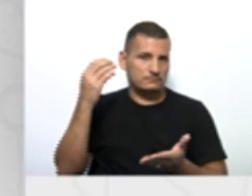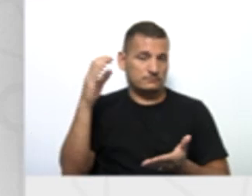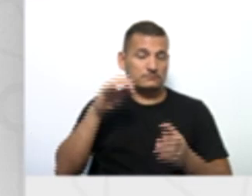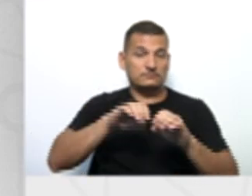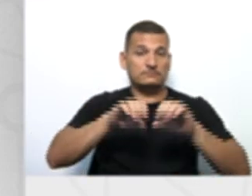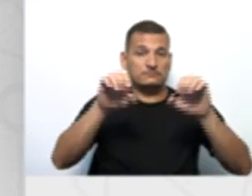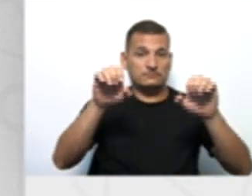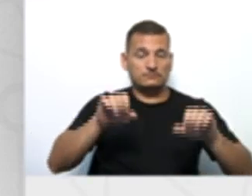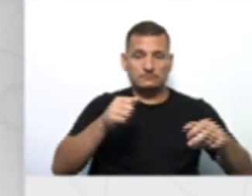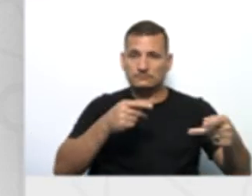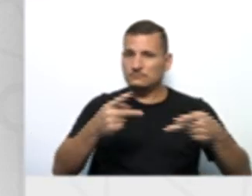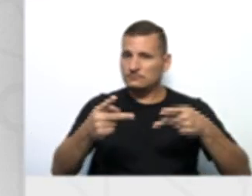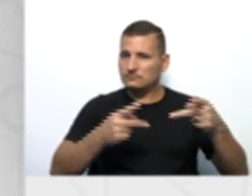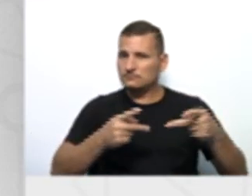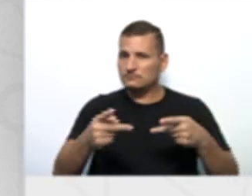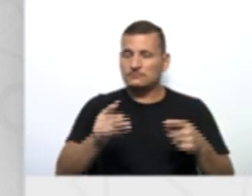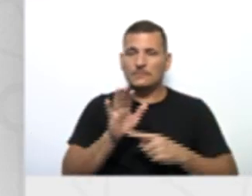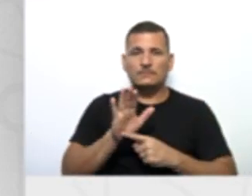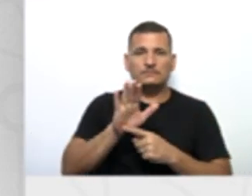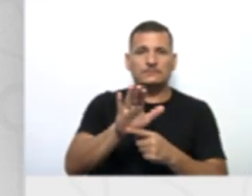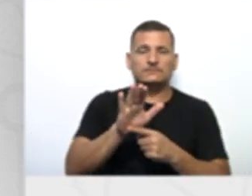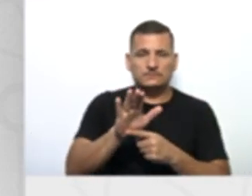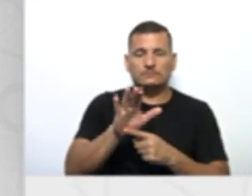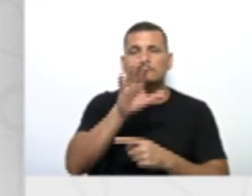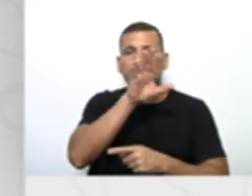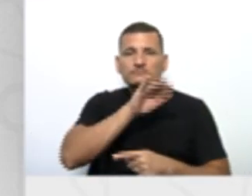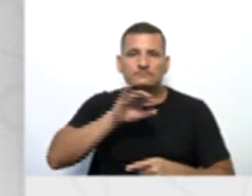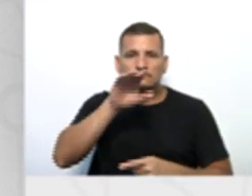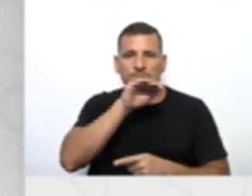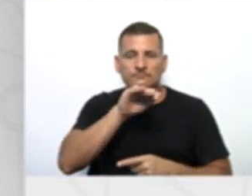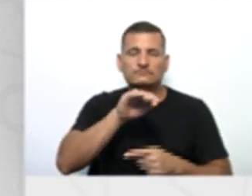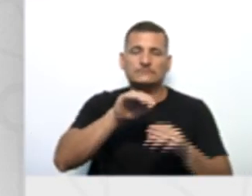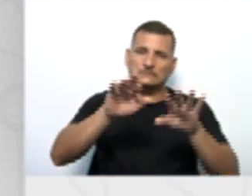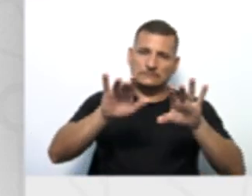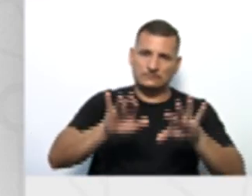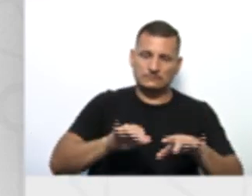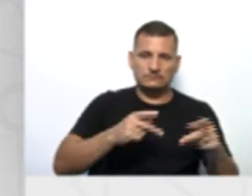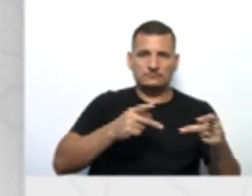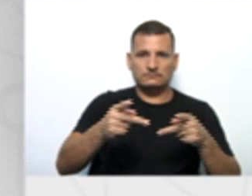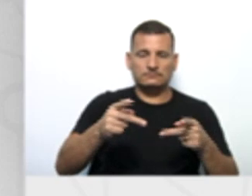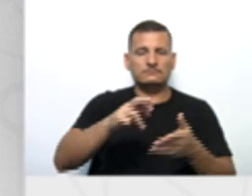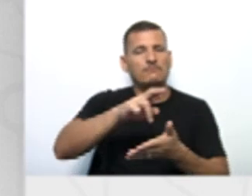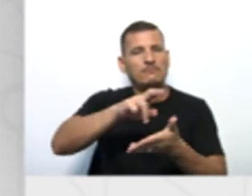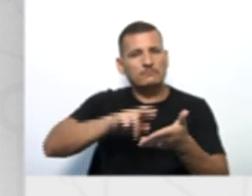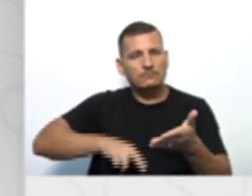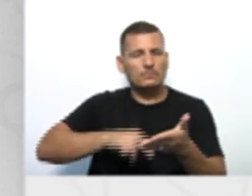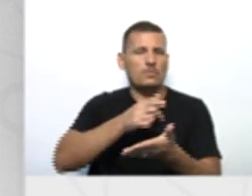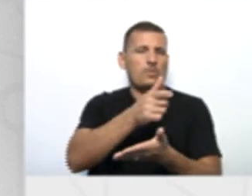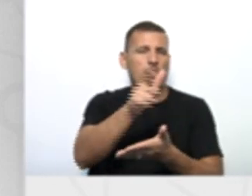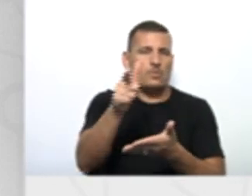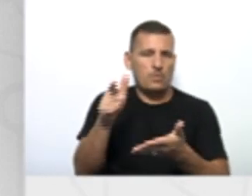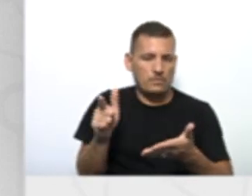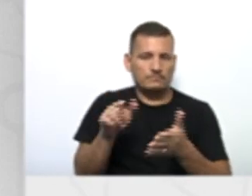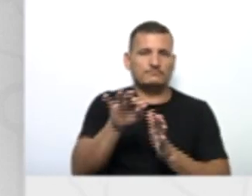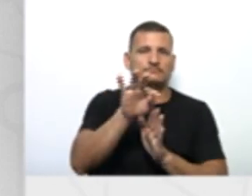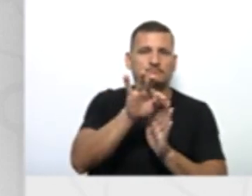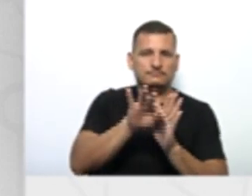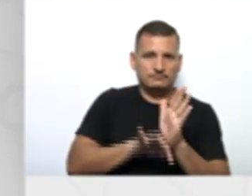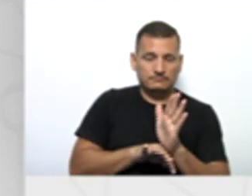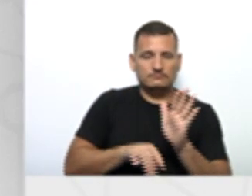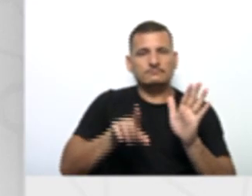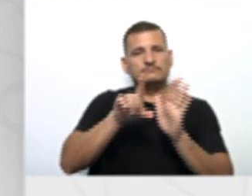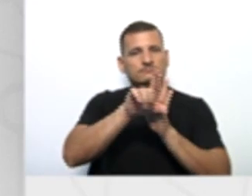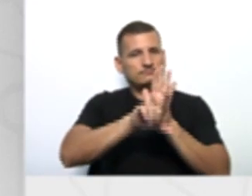projetos, apresentação oral e escrita de projetos, relatórios e outros textos técnicos, legislação